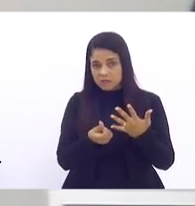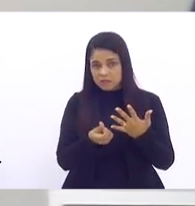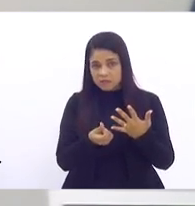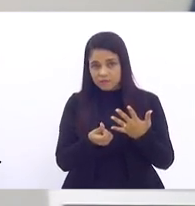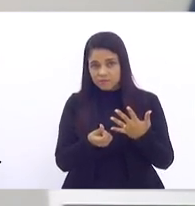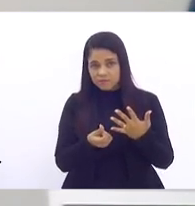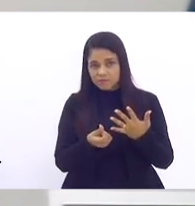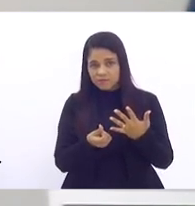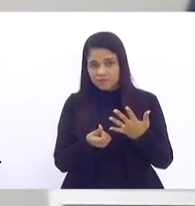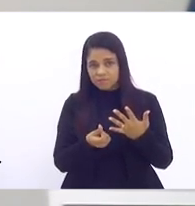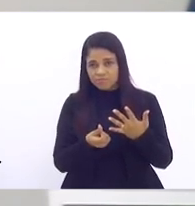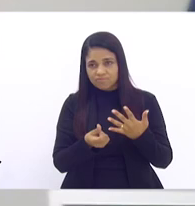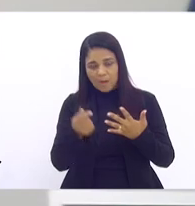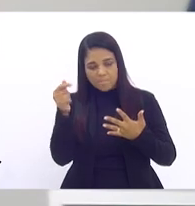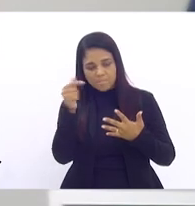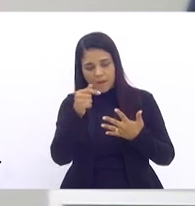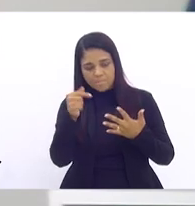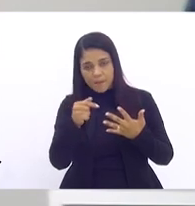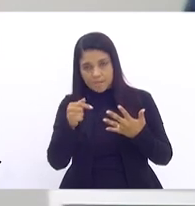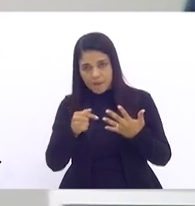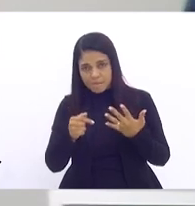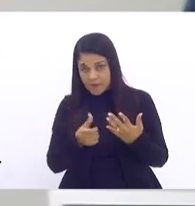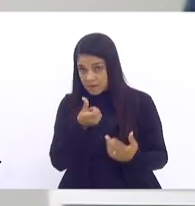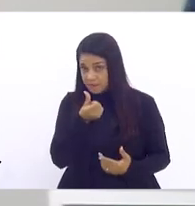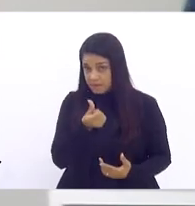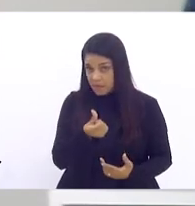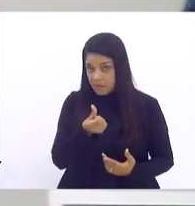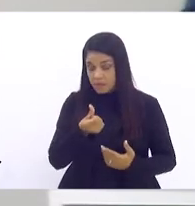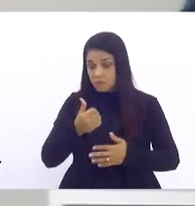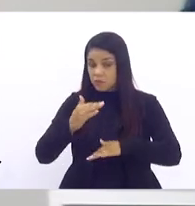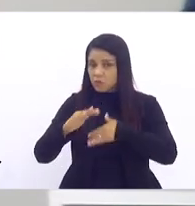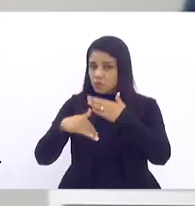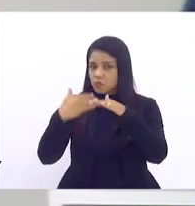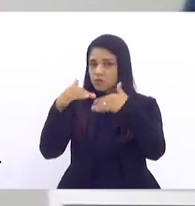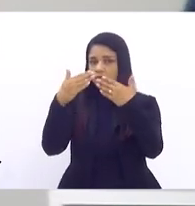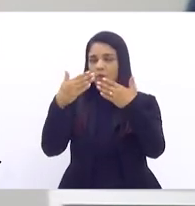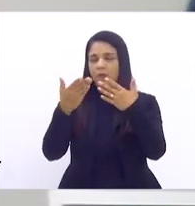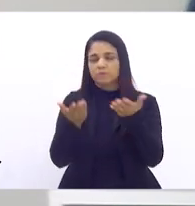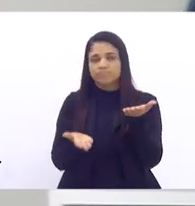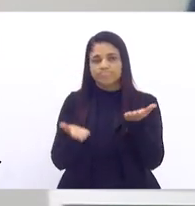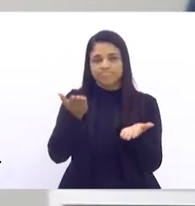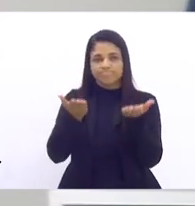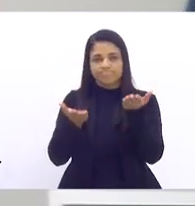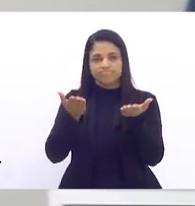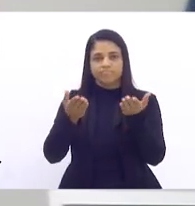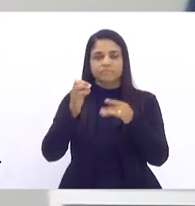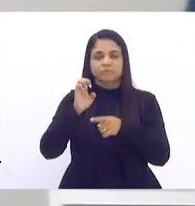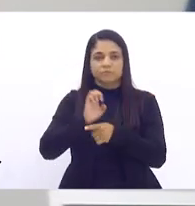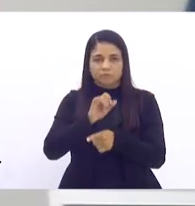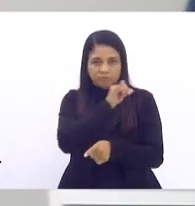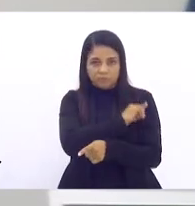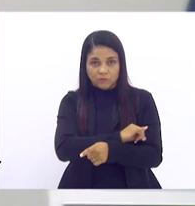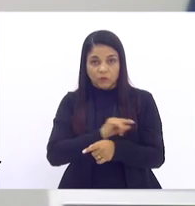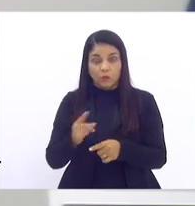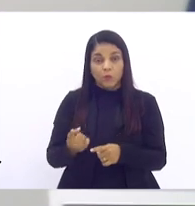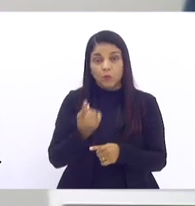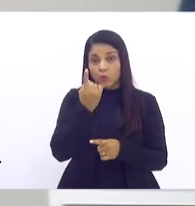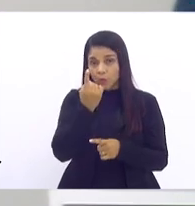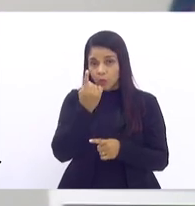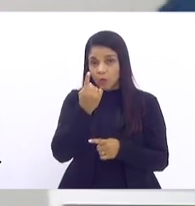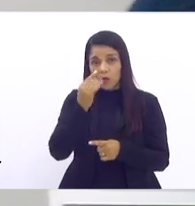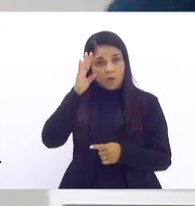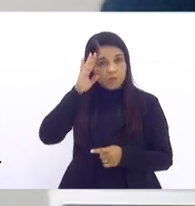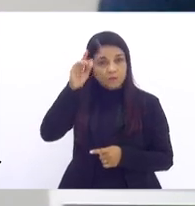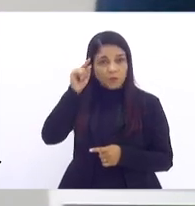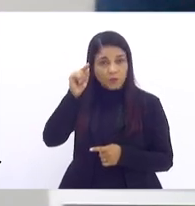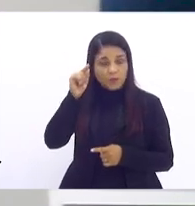que balaizam o desenvolvimento do Estado do Rio de Janeiro um é fundamental que